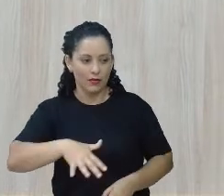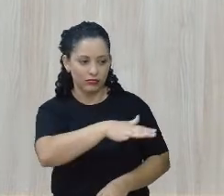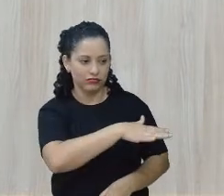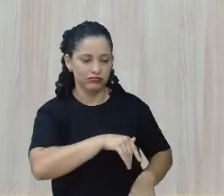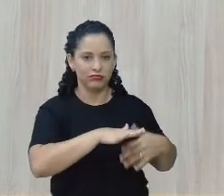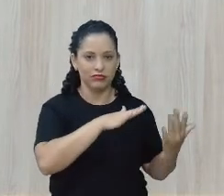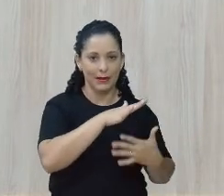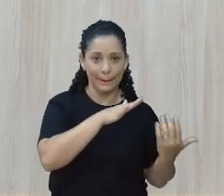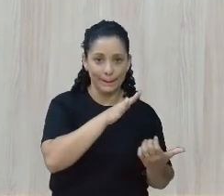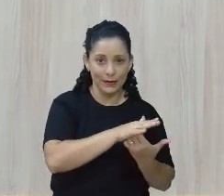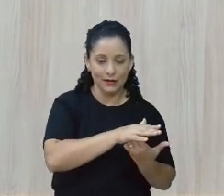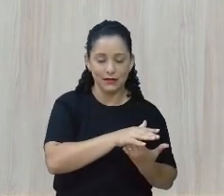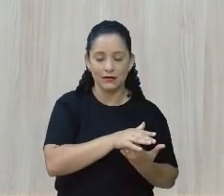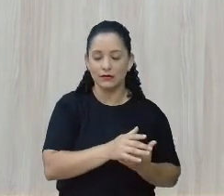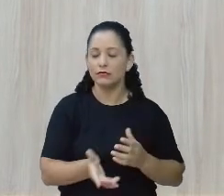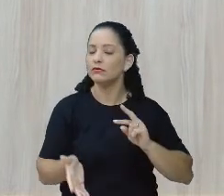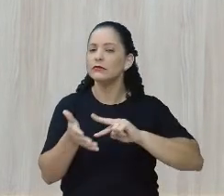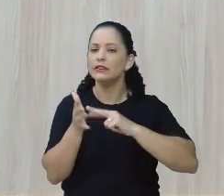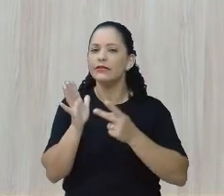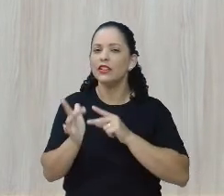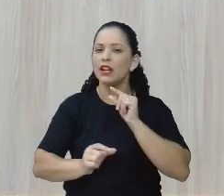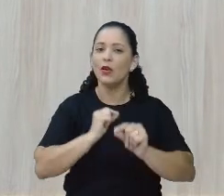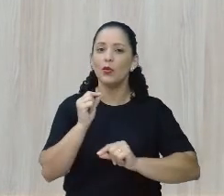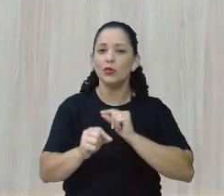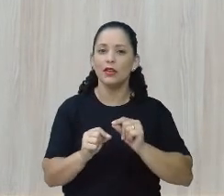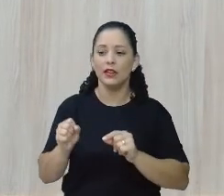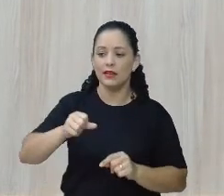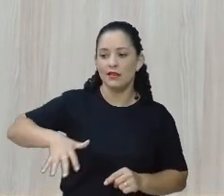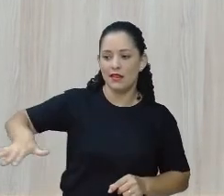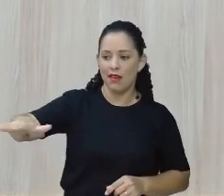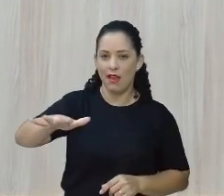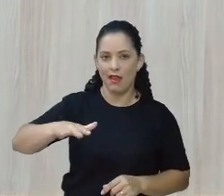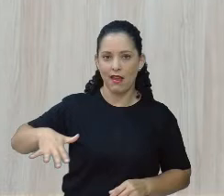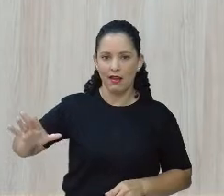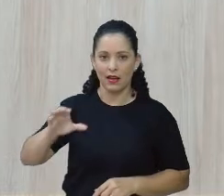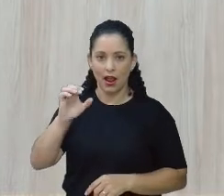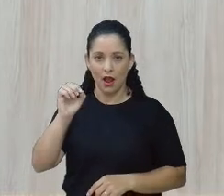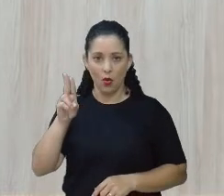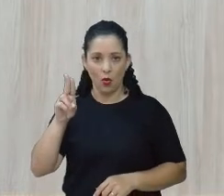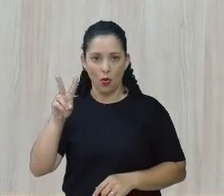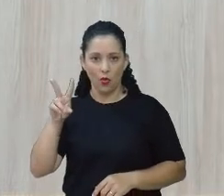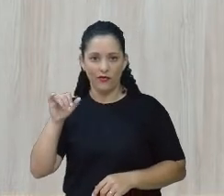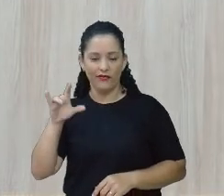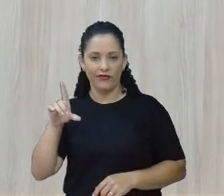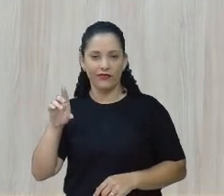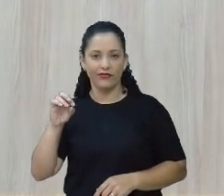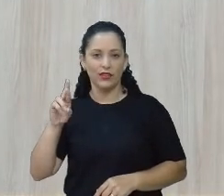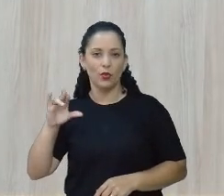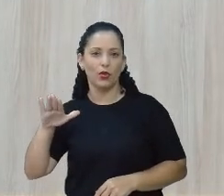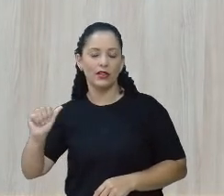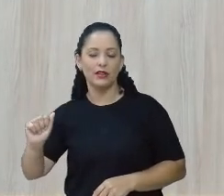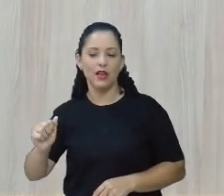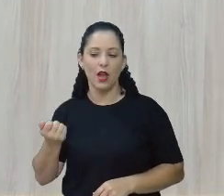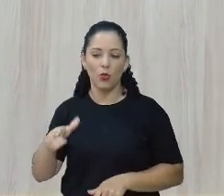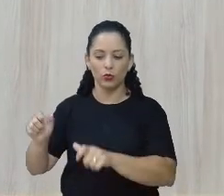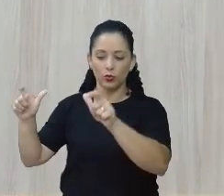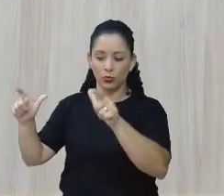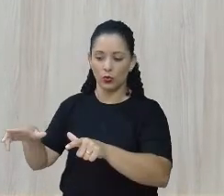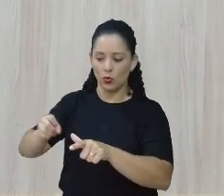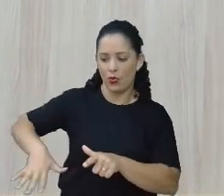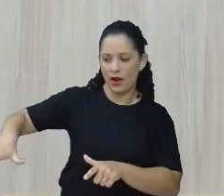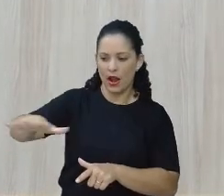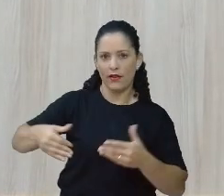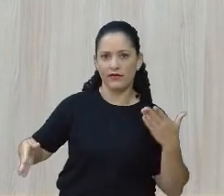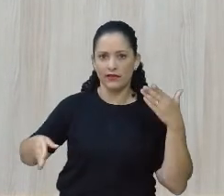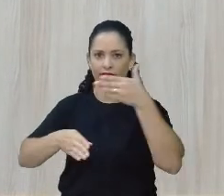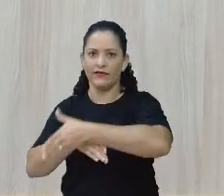leu demais, vamos lá. Significa que a ouvidoria é uma instância outra, ou seja, um outro lugar que você vai quando